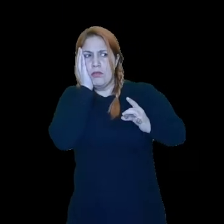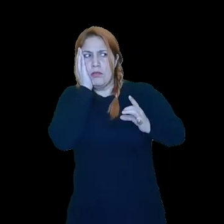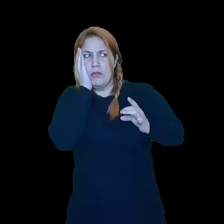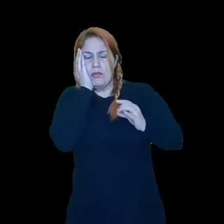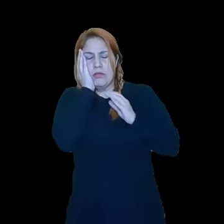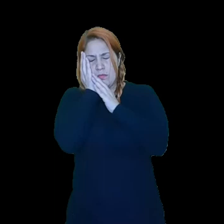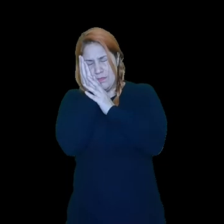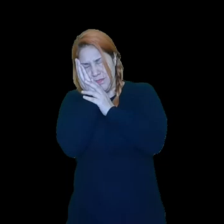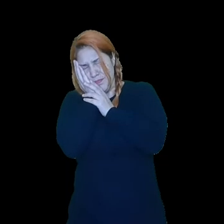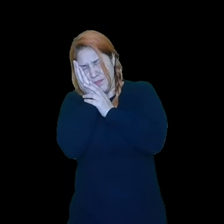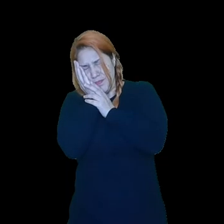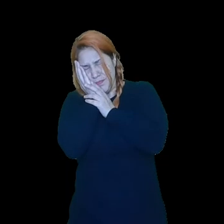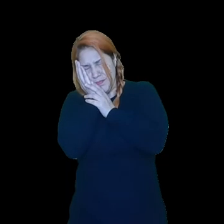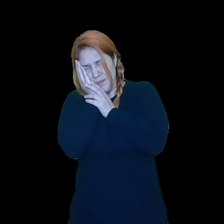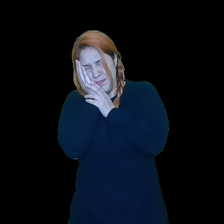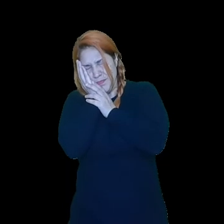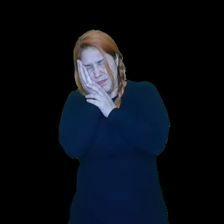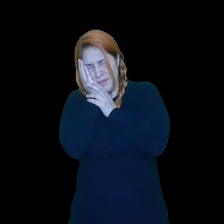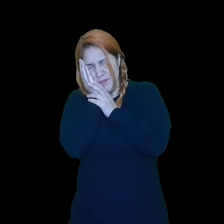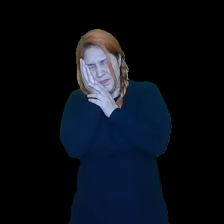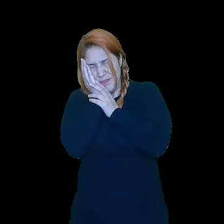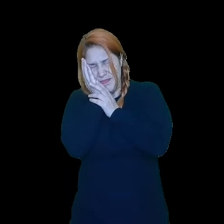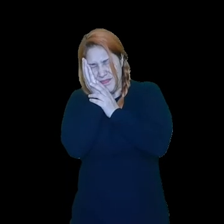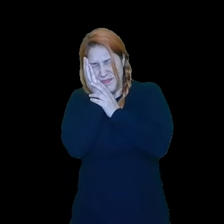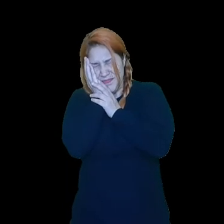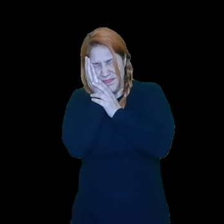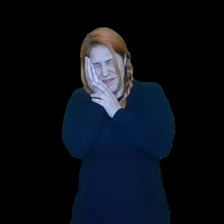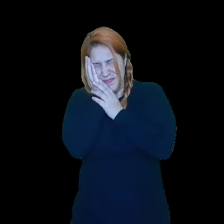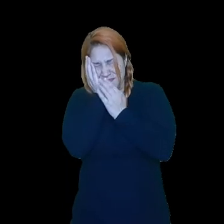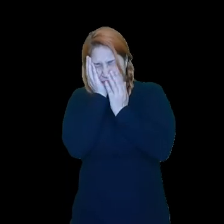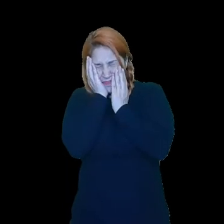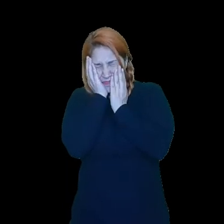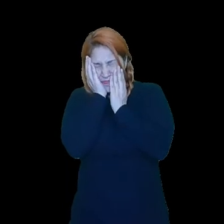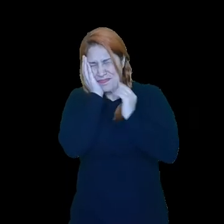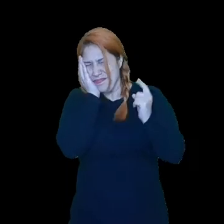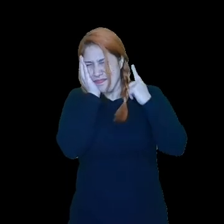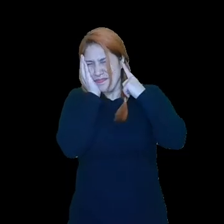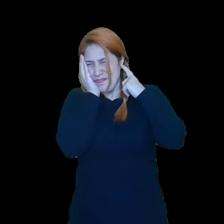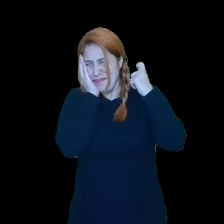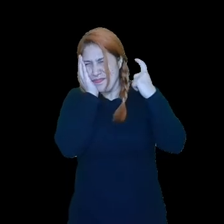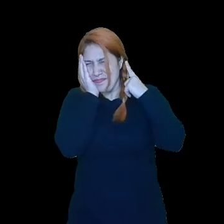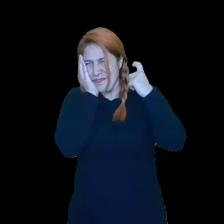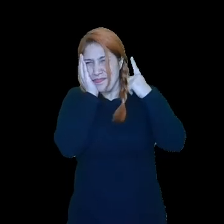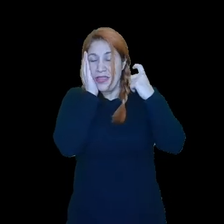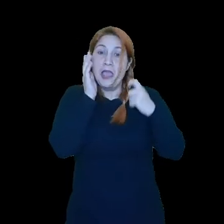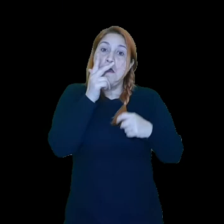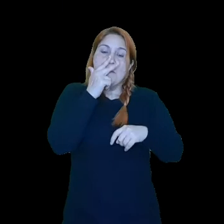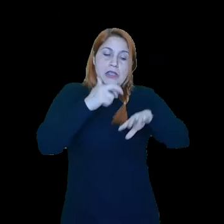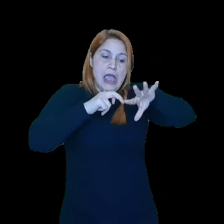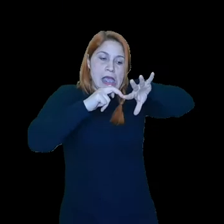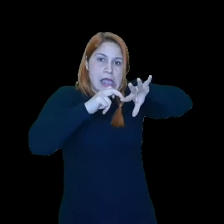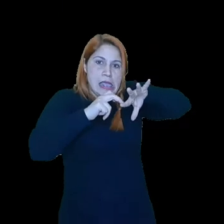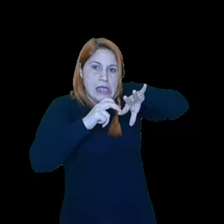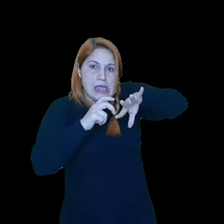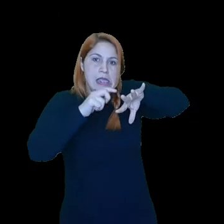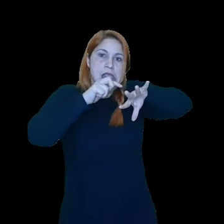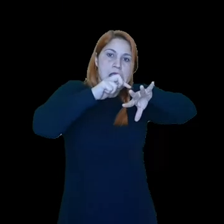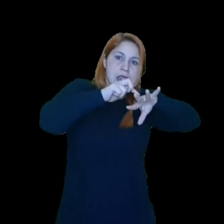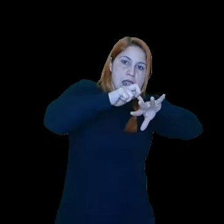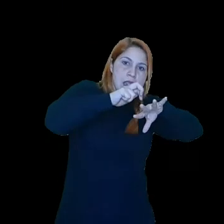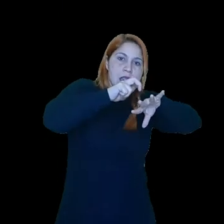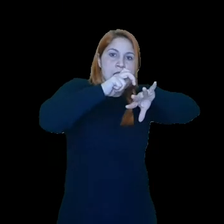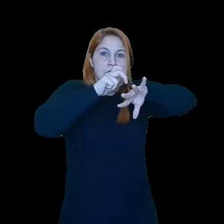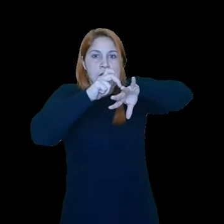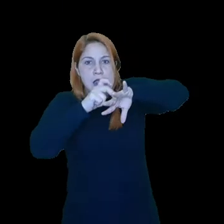De súbito, Maria Angola começou a ouvir um rangido nas escadas. Eram os passos de alguém que subia